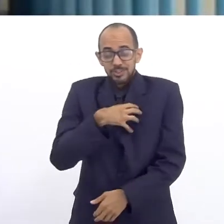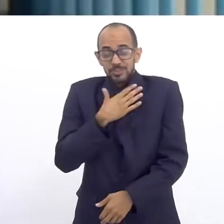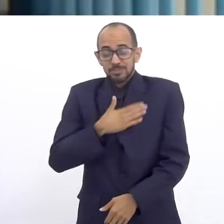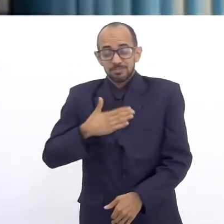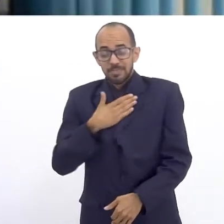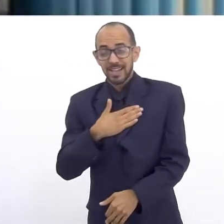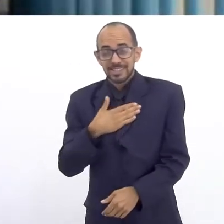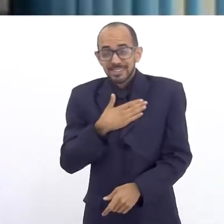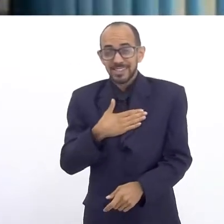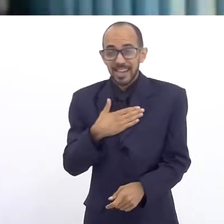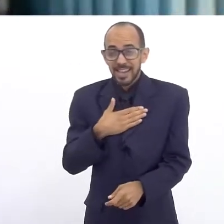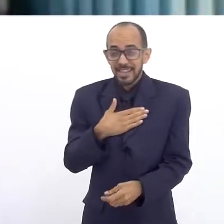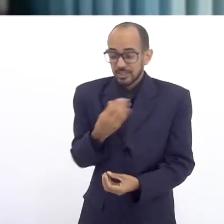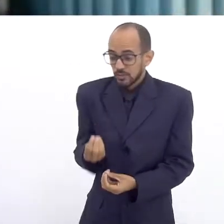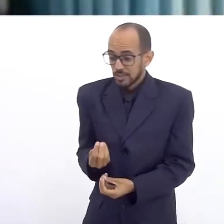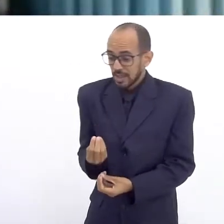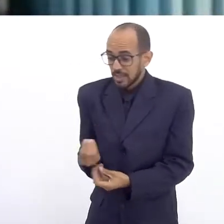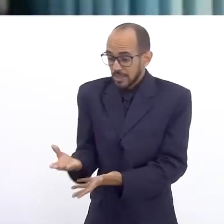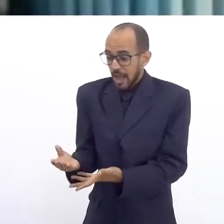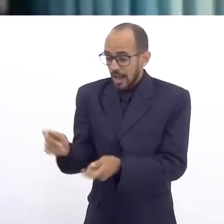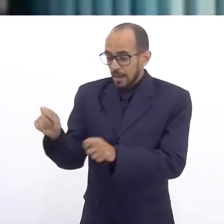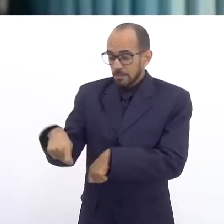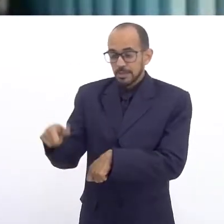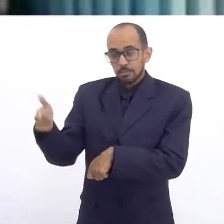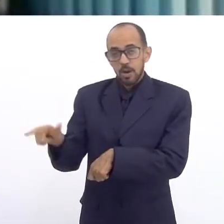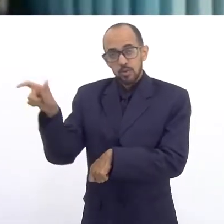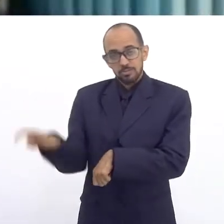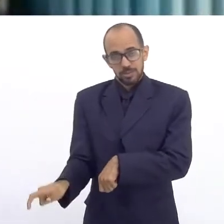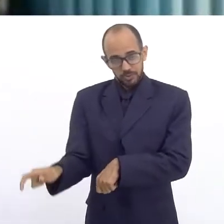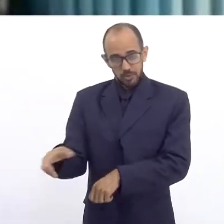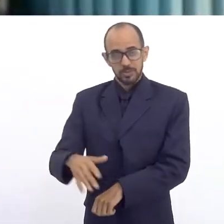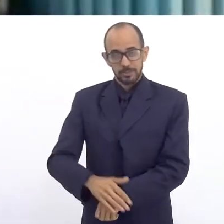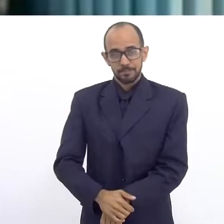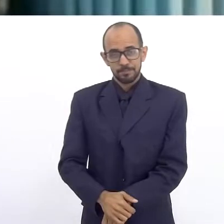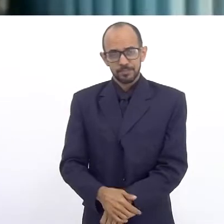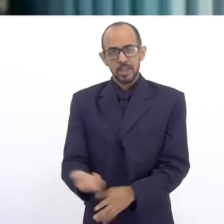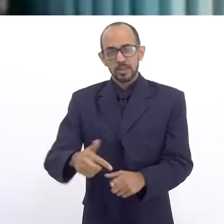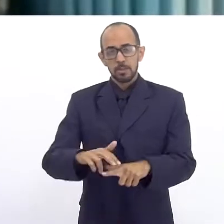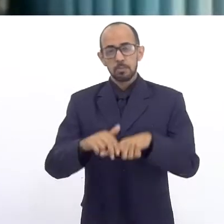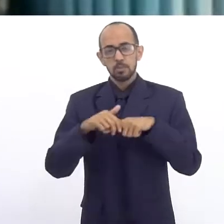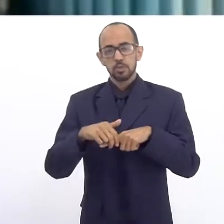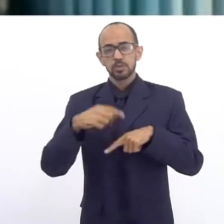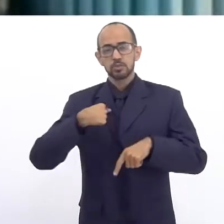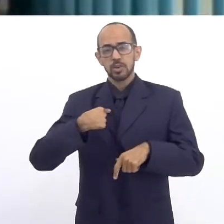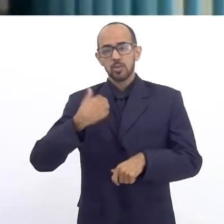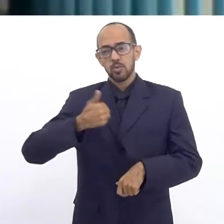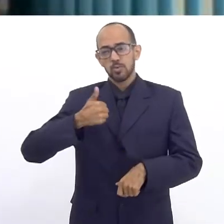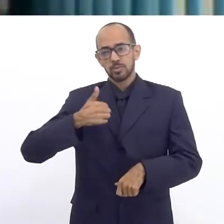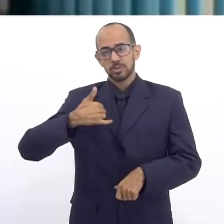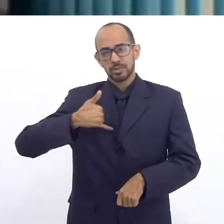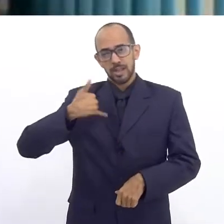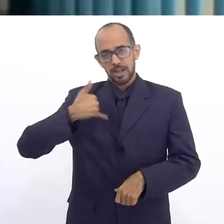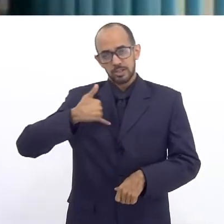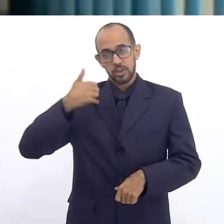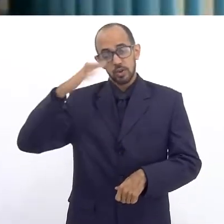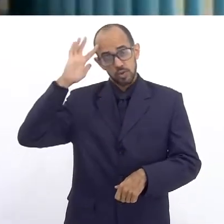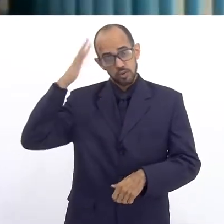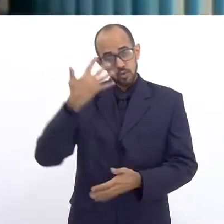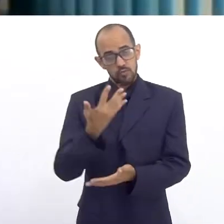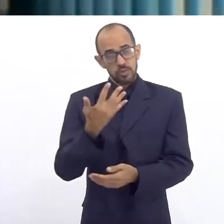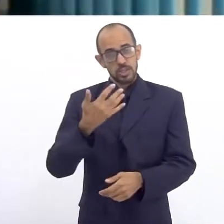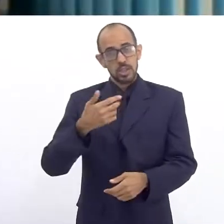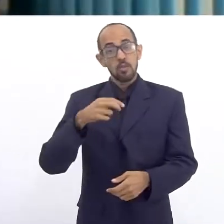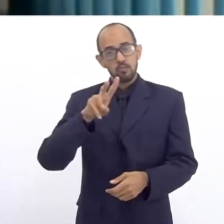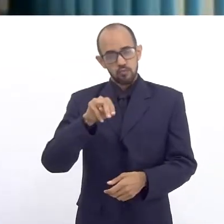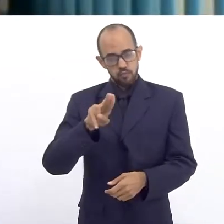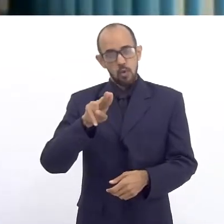prazer que dá você poder propiciar isso a outras pessoas. E aí, aos 11 anos, eu decidi que eu